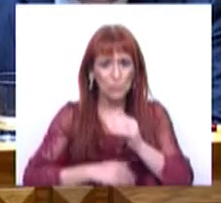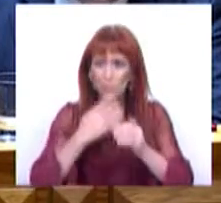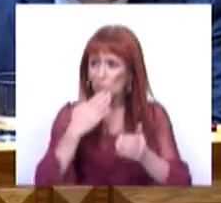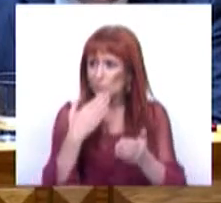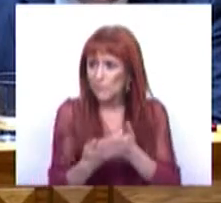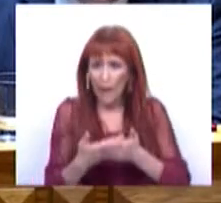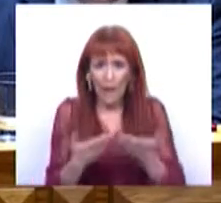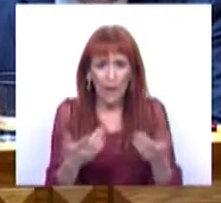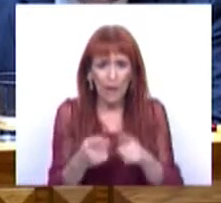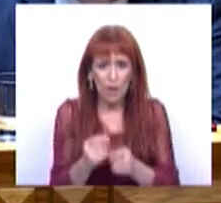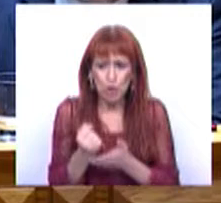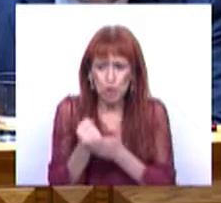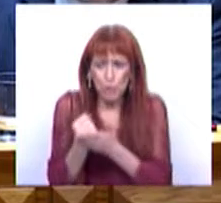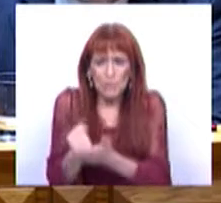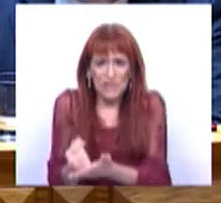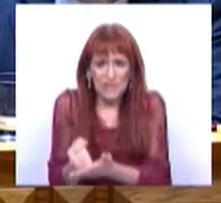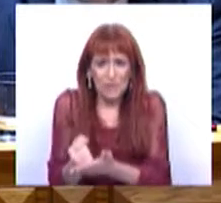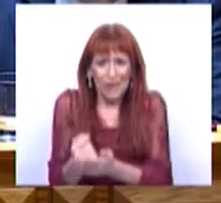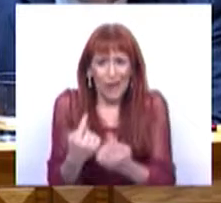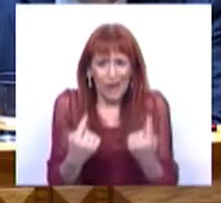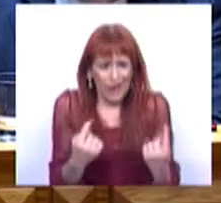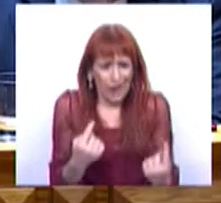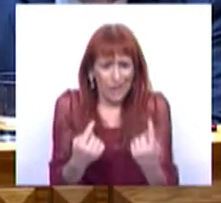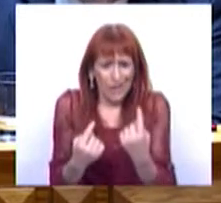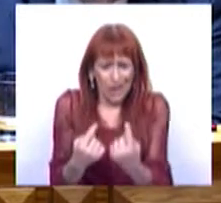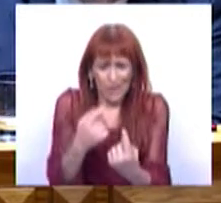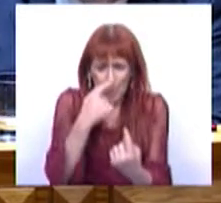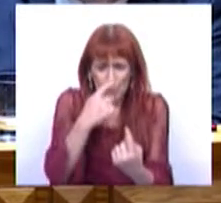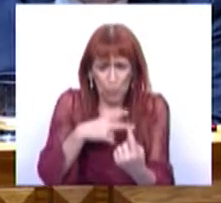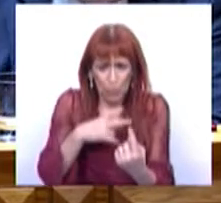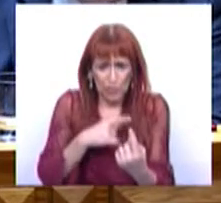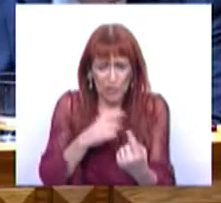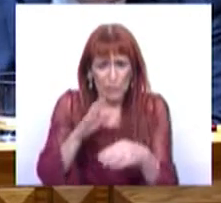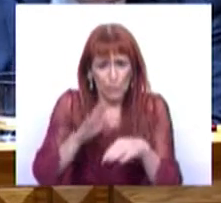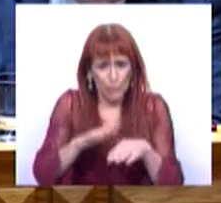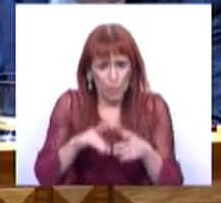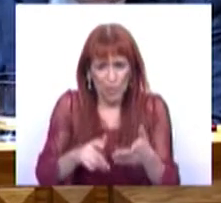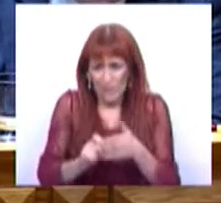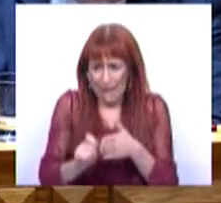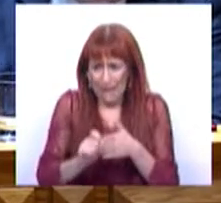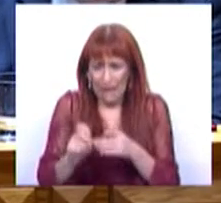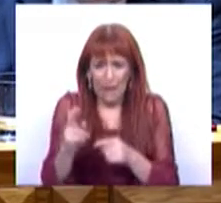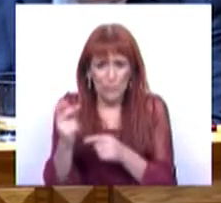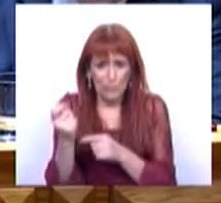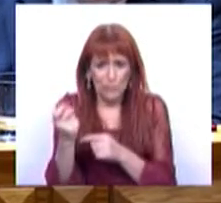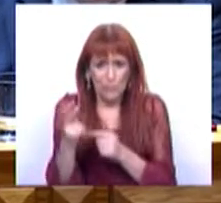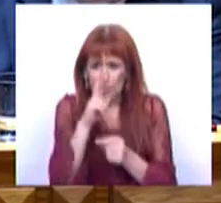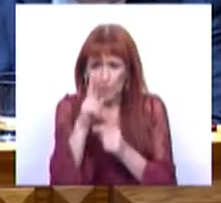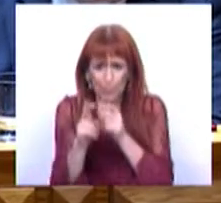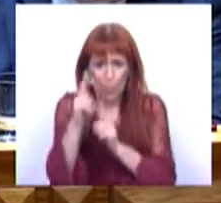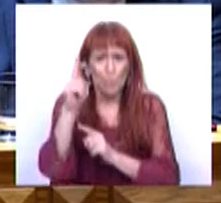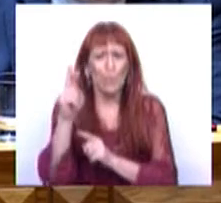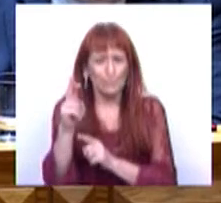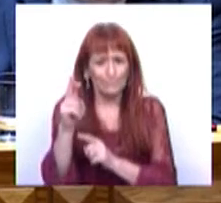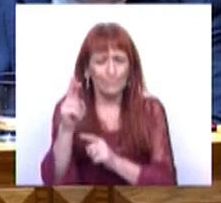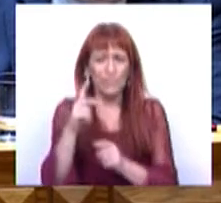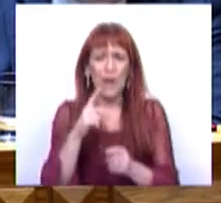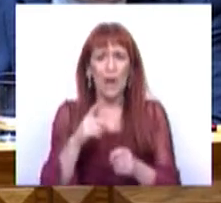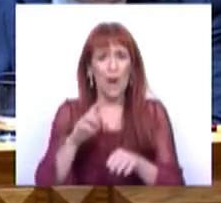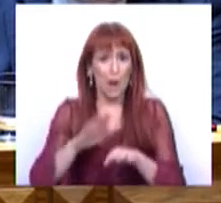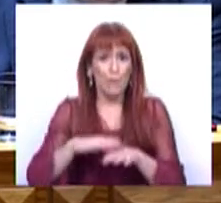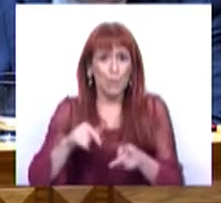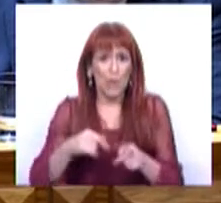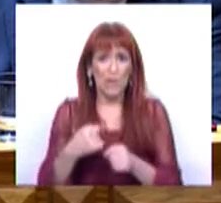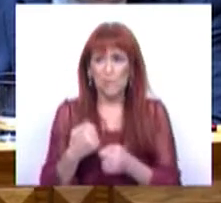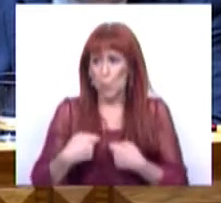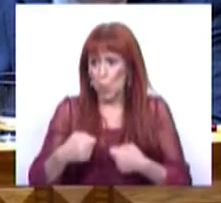dar um subsídio a cada português para fazer face ao aumento de preços dos combustíveis. E isso era por conta